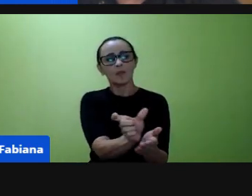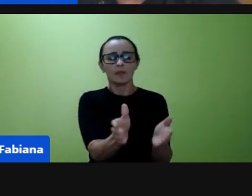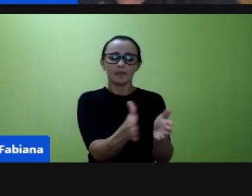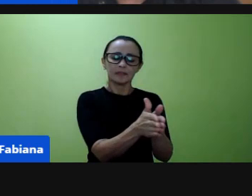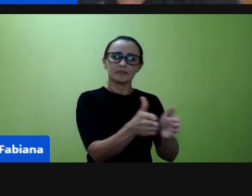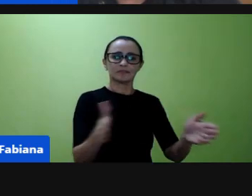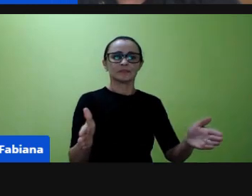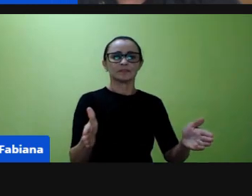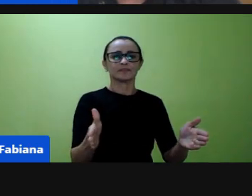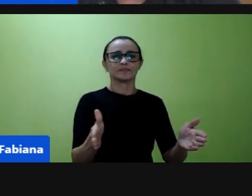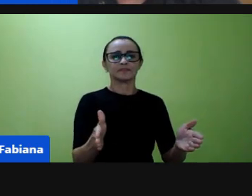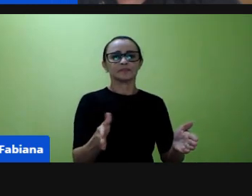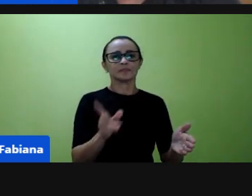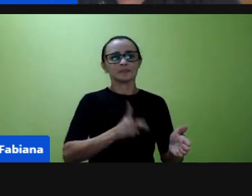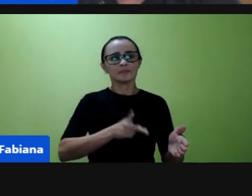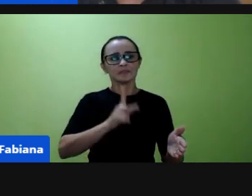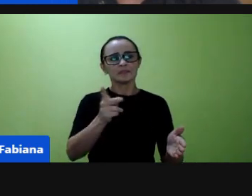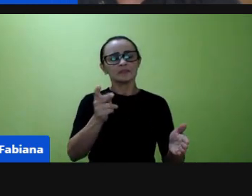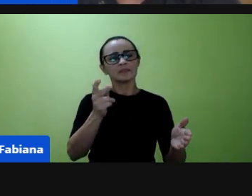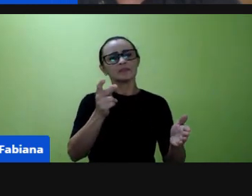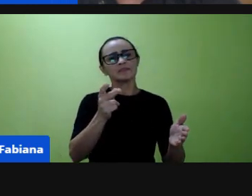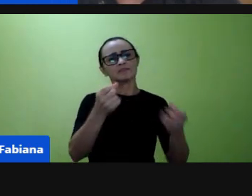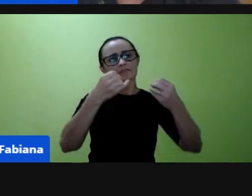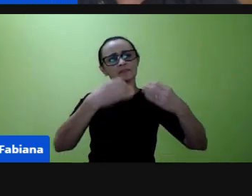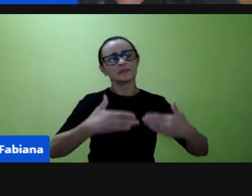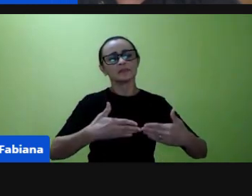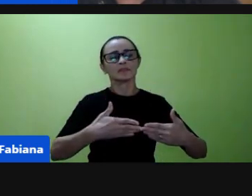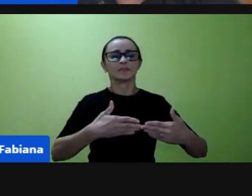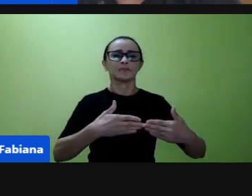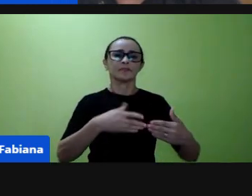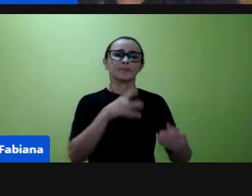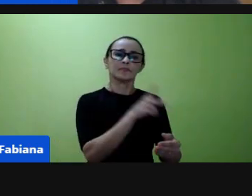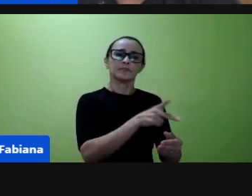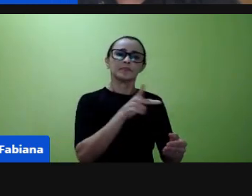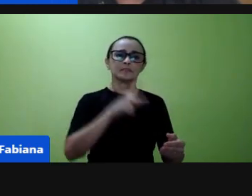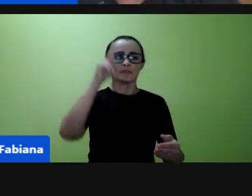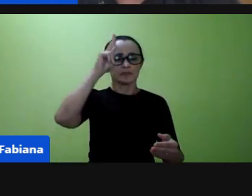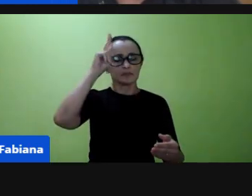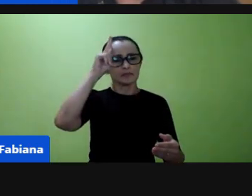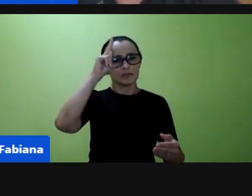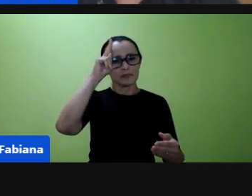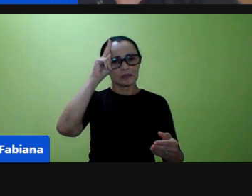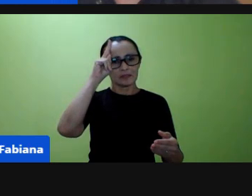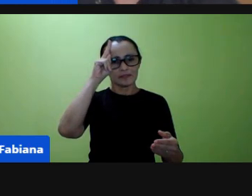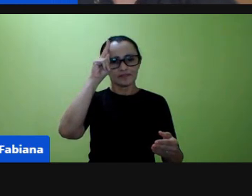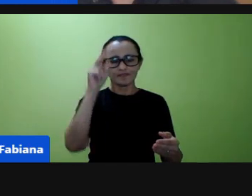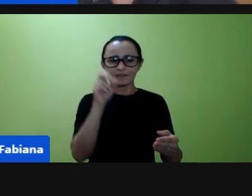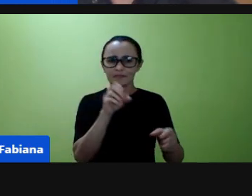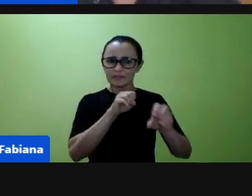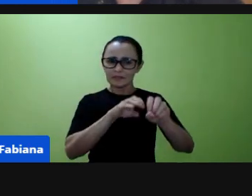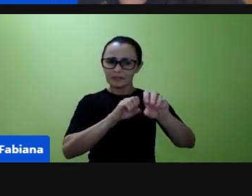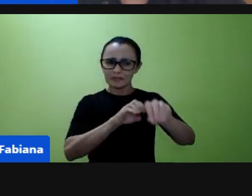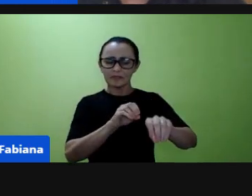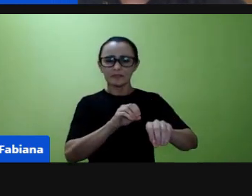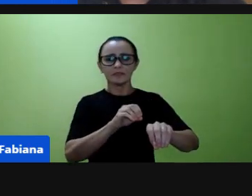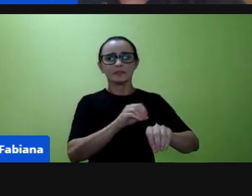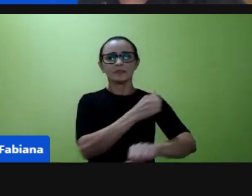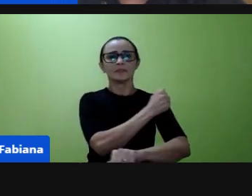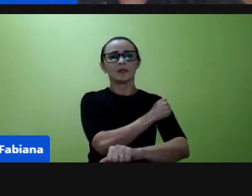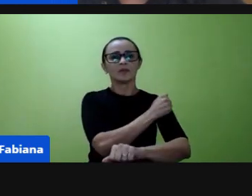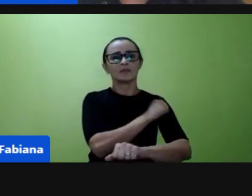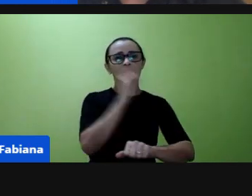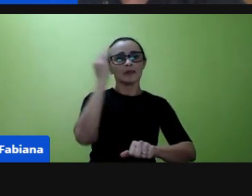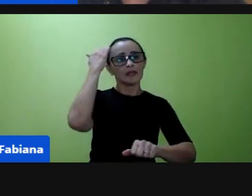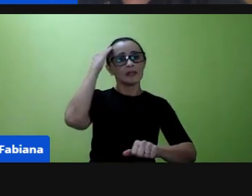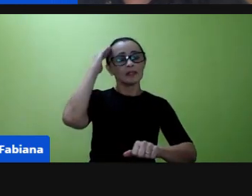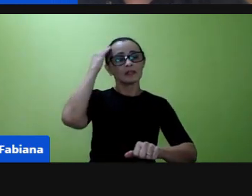de história, ele ensina o aluno a ler o tempo, a entender o tempo. E aqui a gente